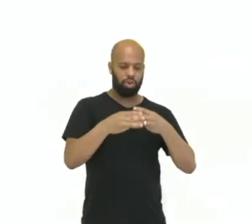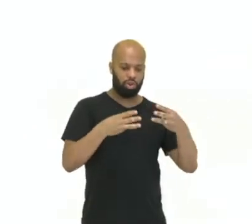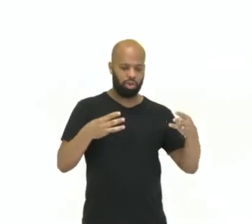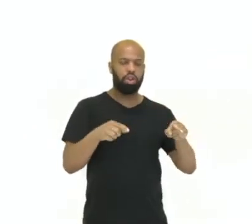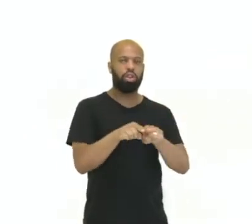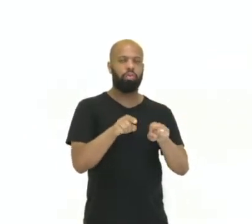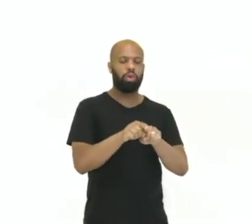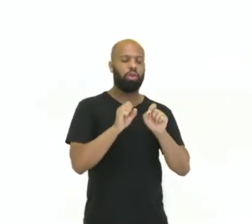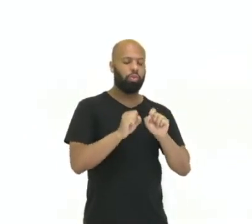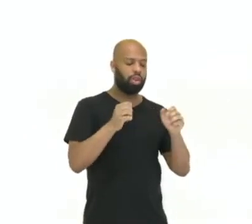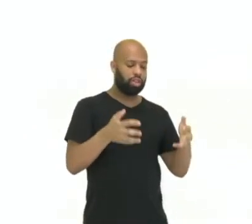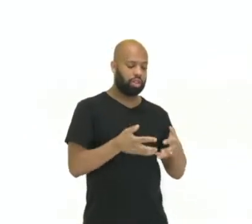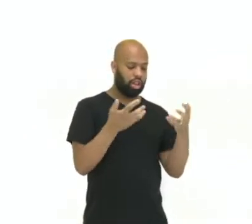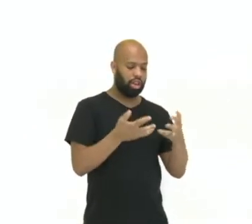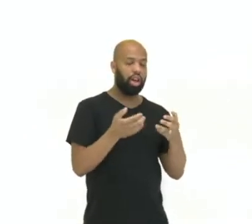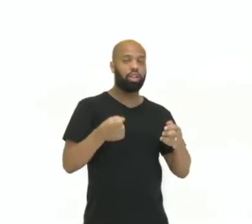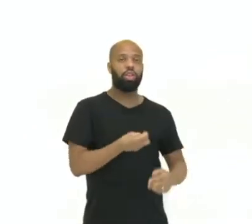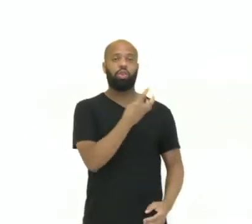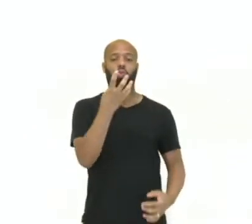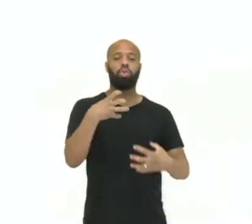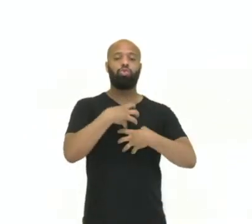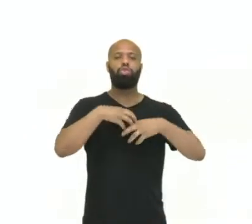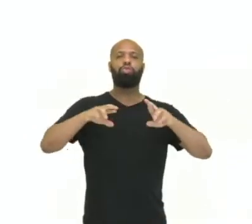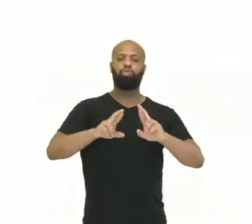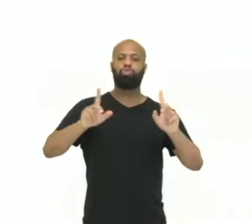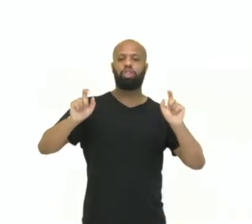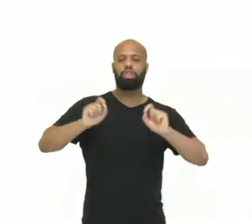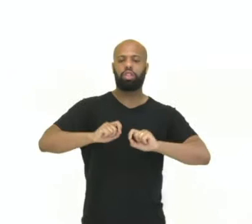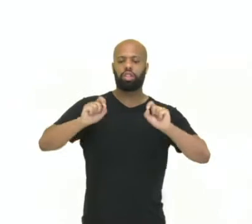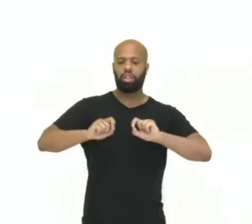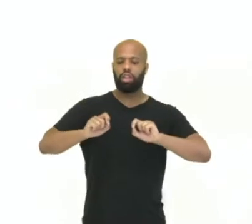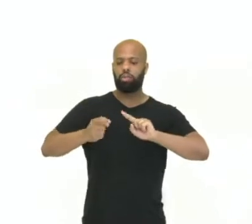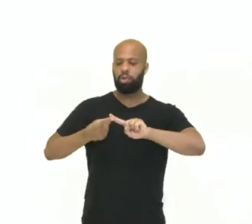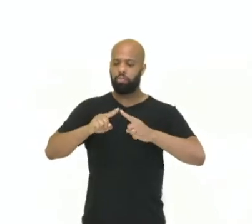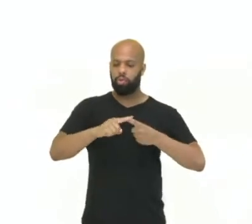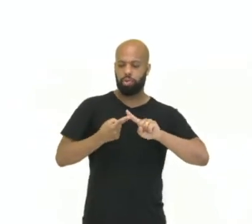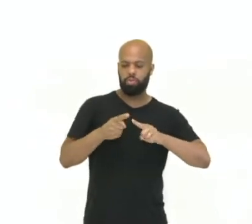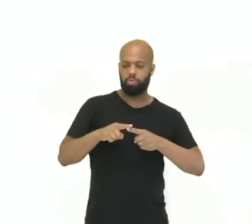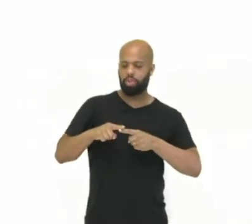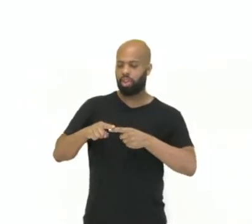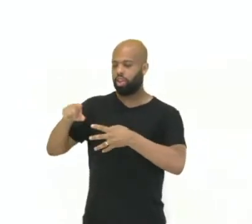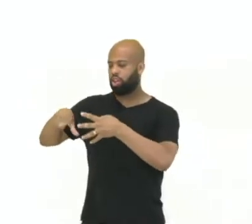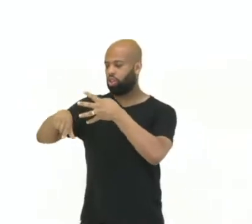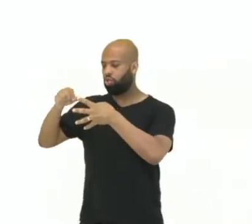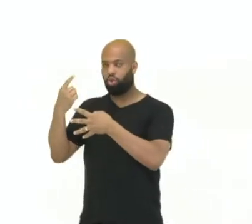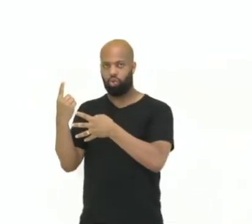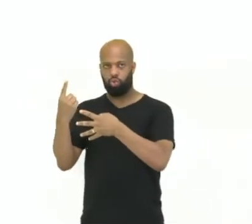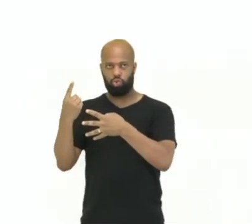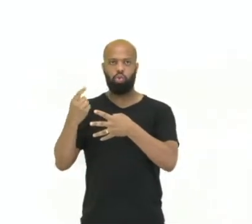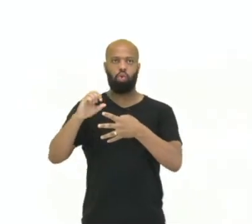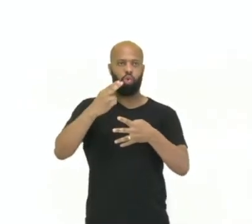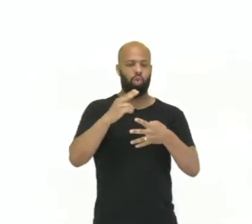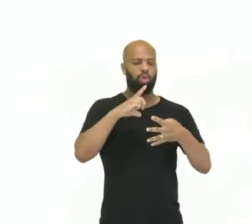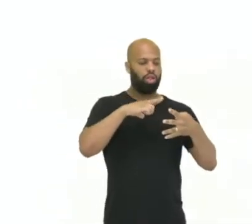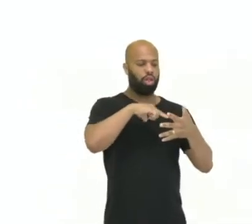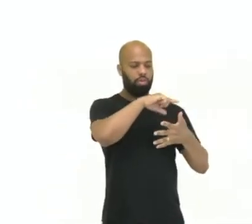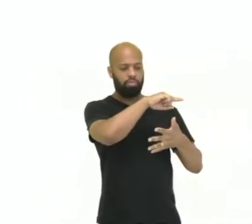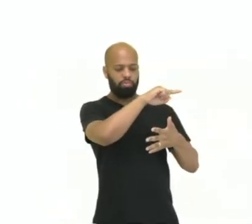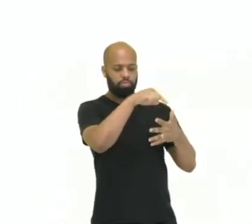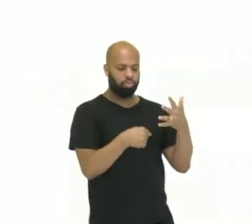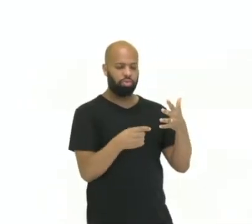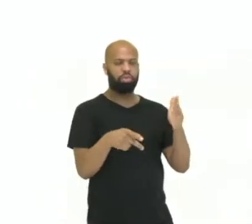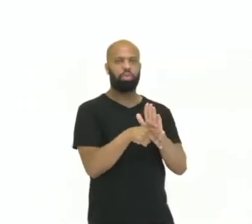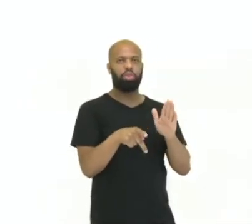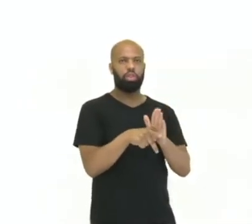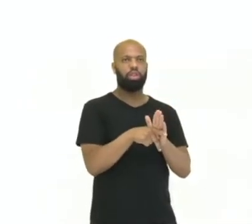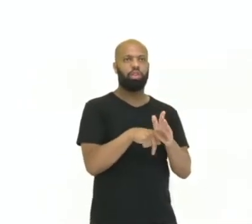salada. De quantas maneiras diferentes se pode escolher um prato formado por uma carne